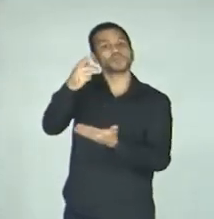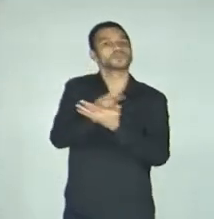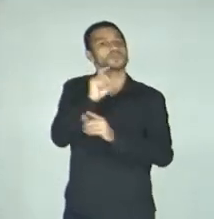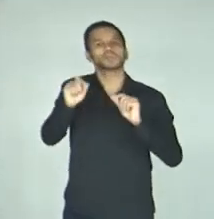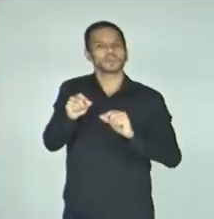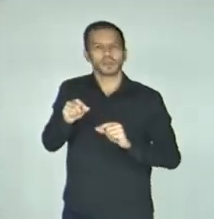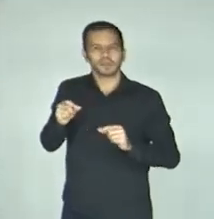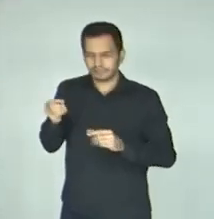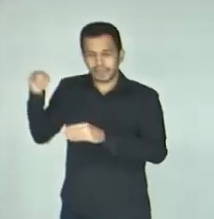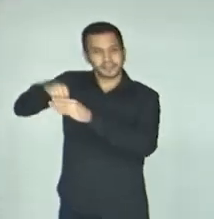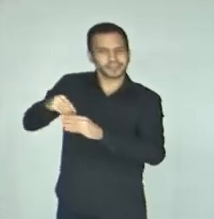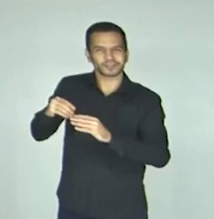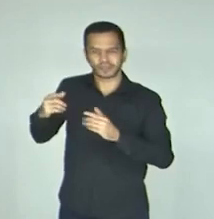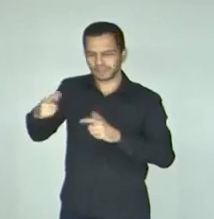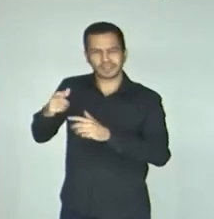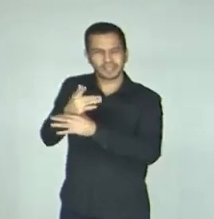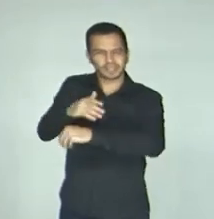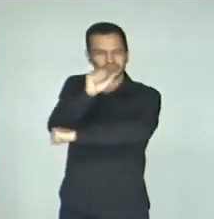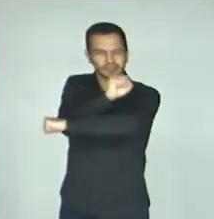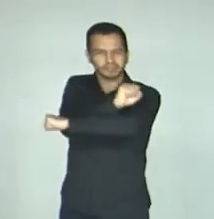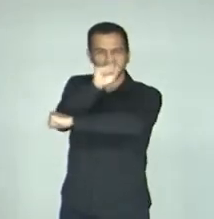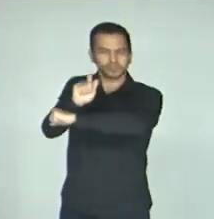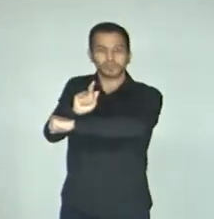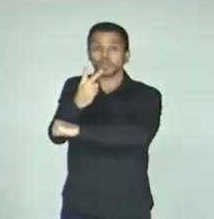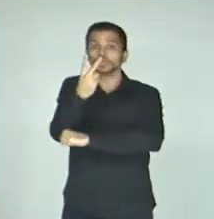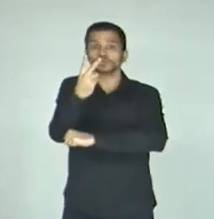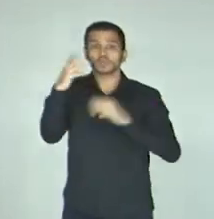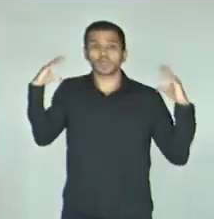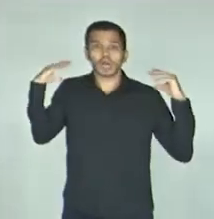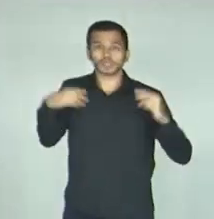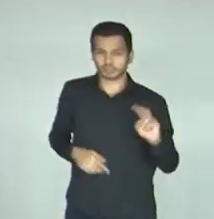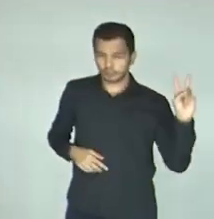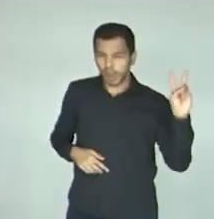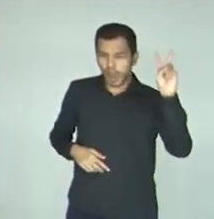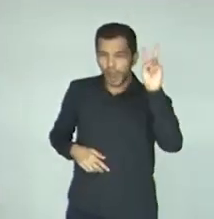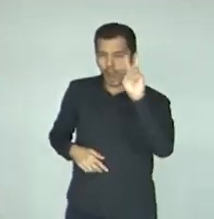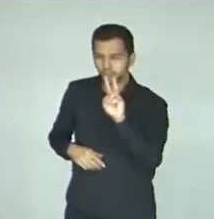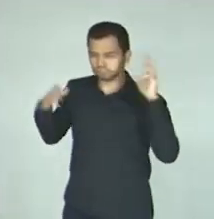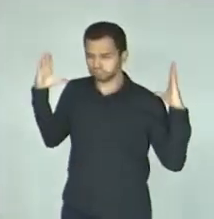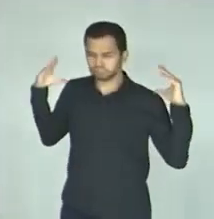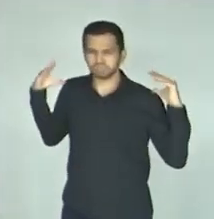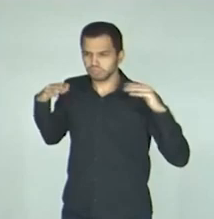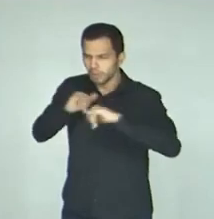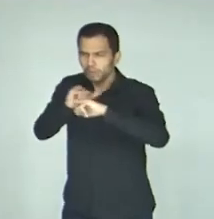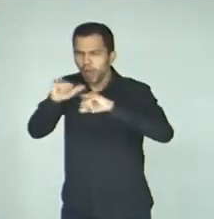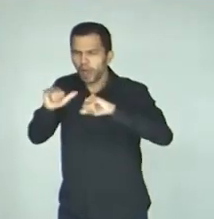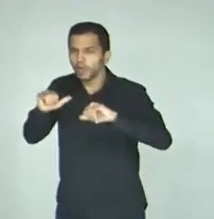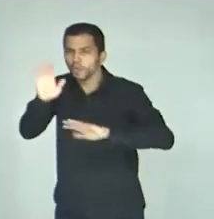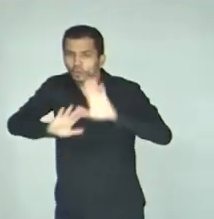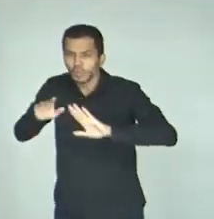dois anjos vão à cidade e anunciam fim da cidade e todos os bens de ló são